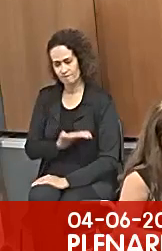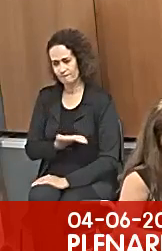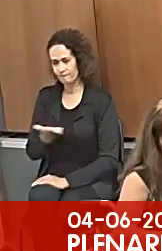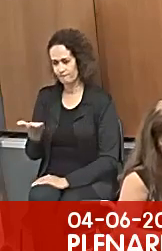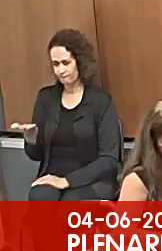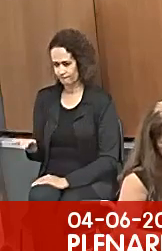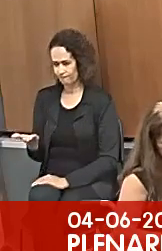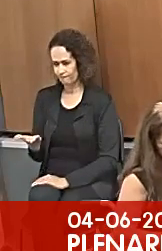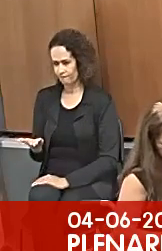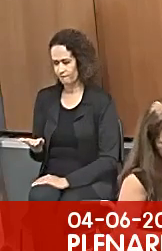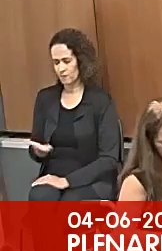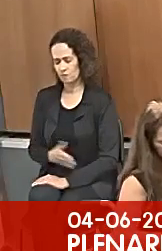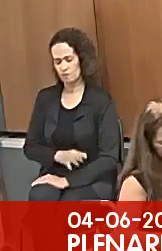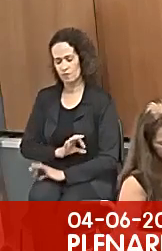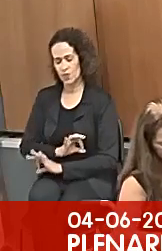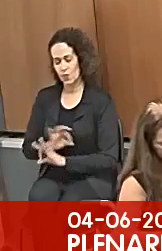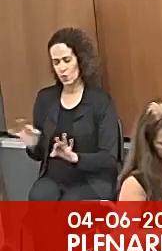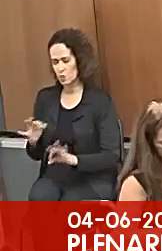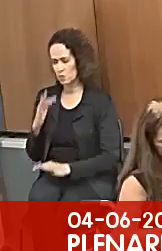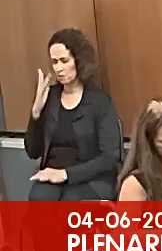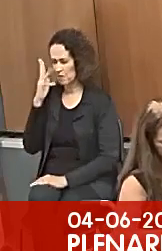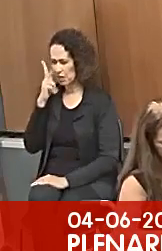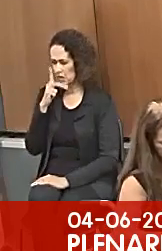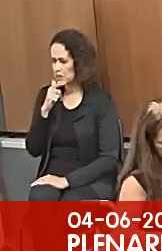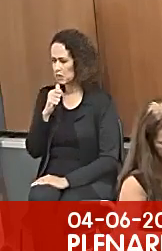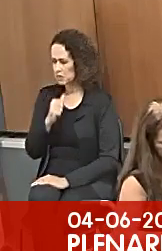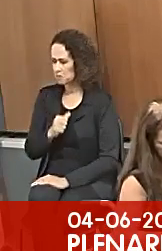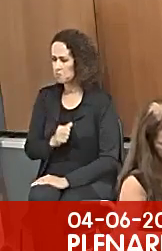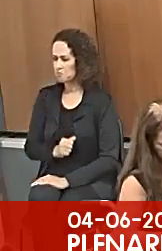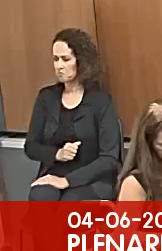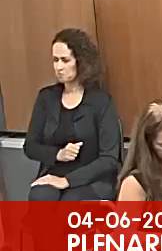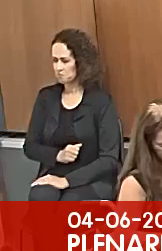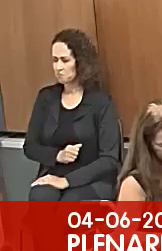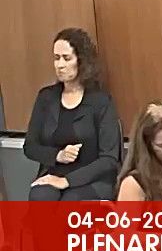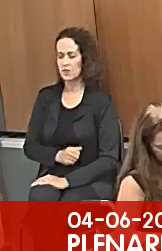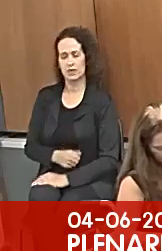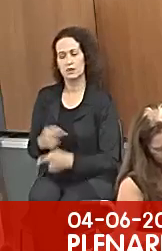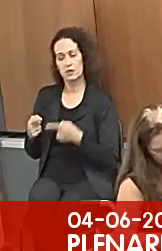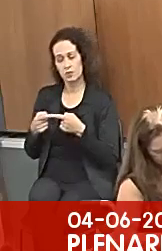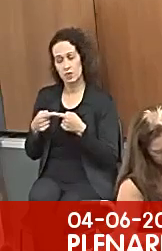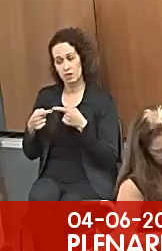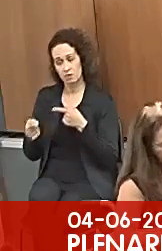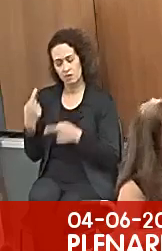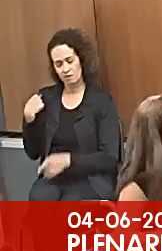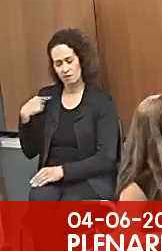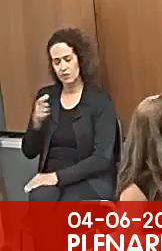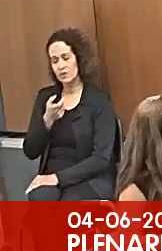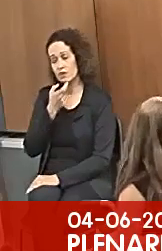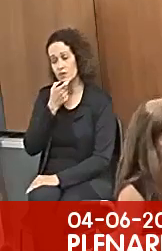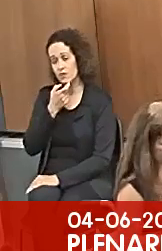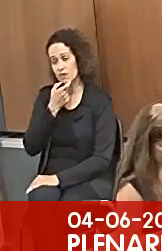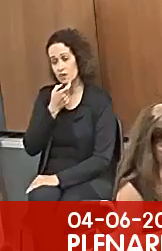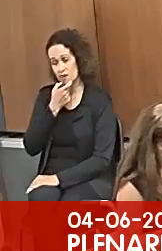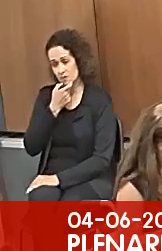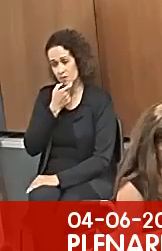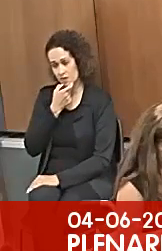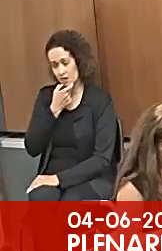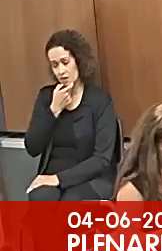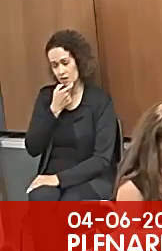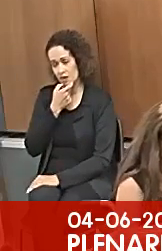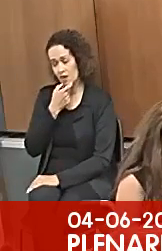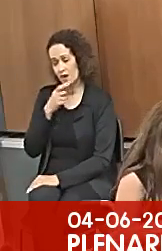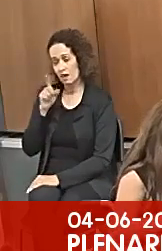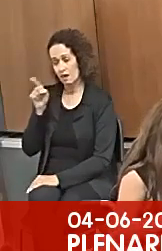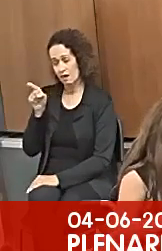ação fantástica, fantástica, eu vou, na semana que vem, em Nova Lima, na Câmara Municipal, falar